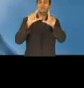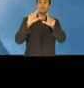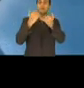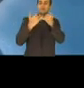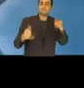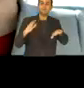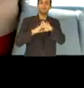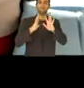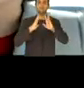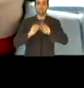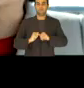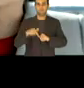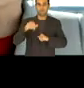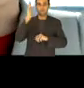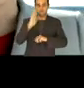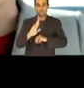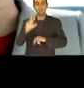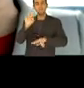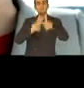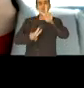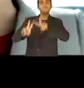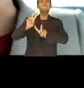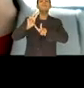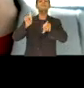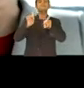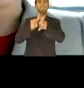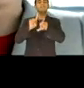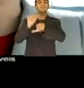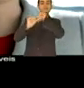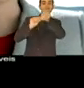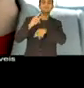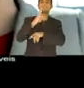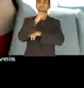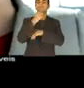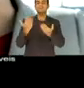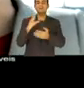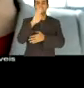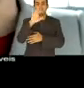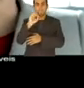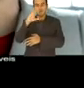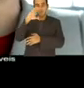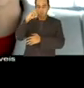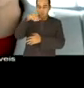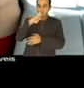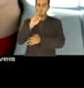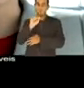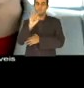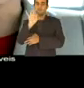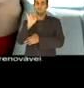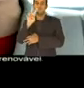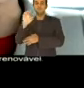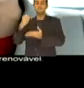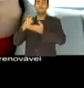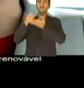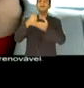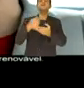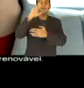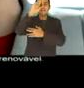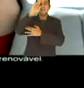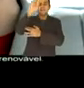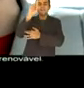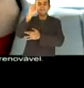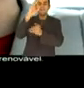limpa do planeta. No Brasil, a força dos ventos, as quedas d'água e os biocombustíveis asseguram